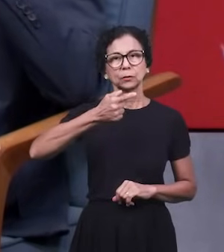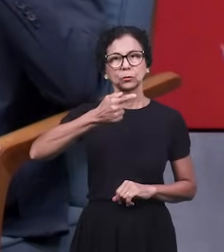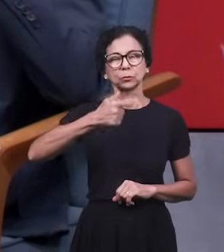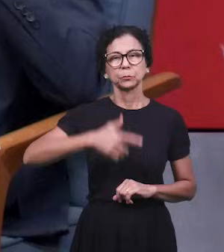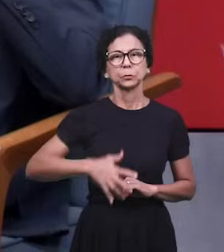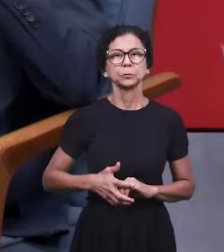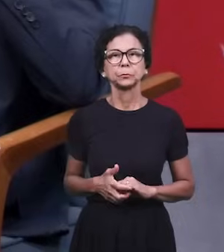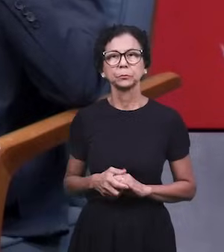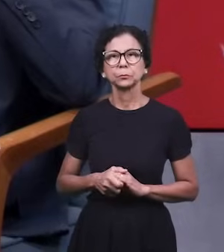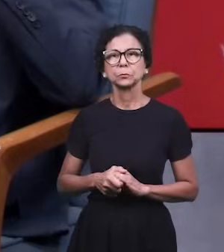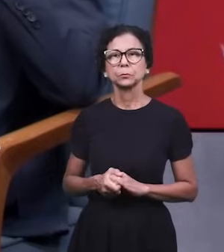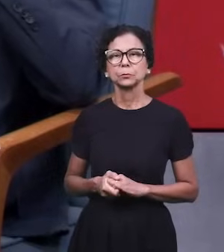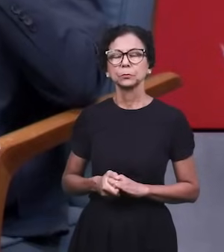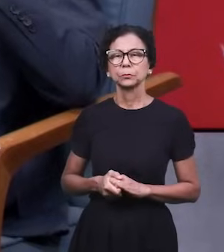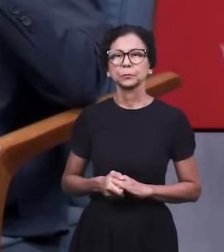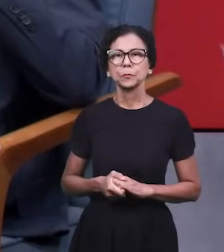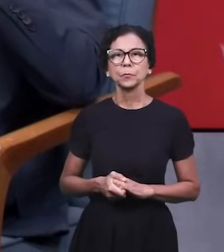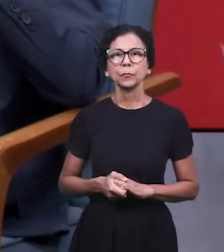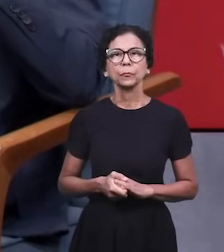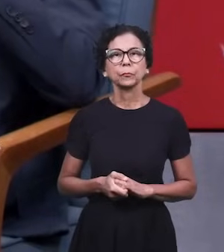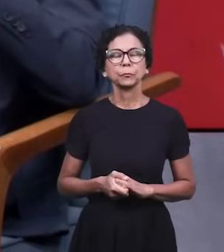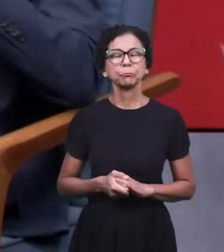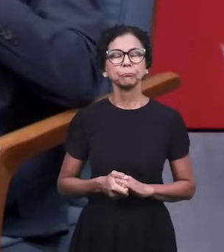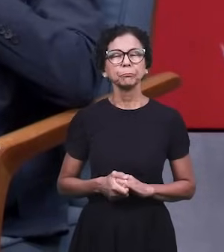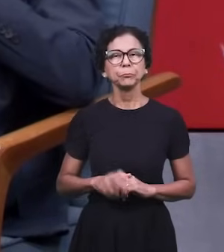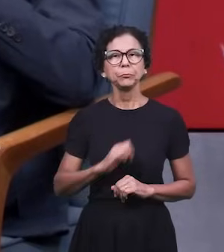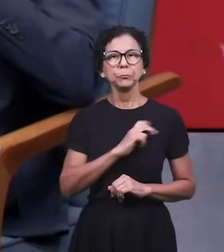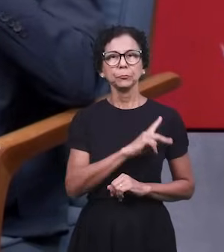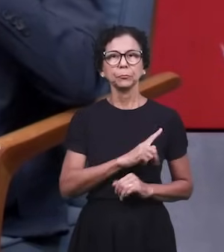sétimo dom que Paulo descreve